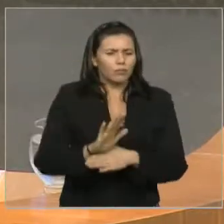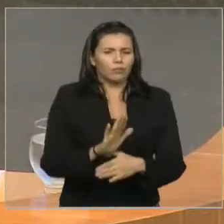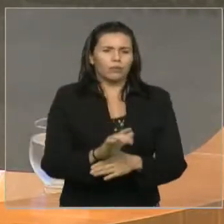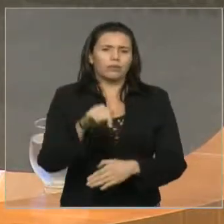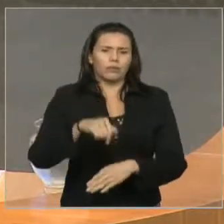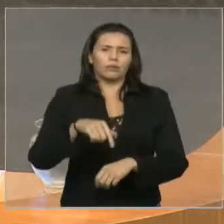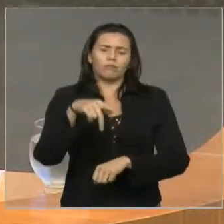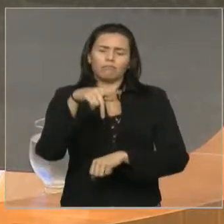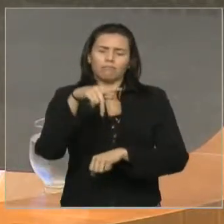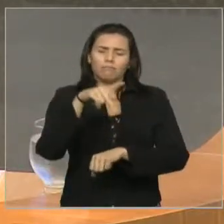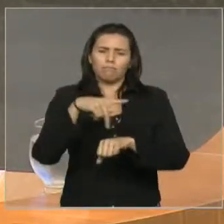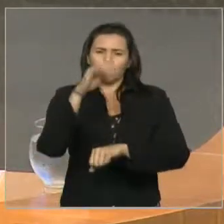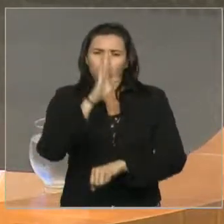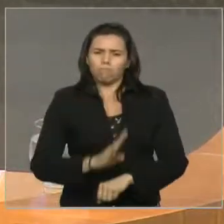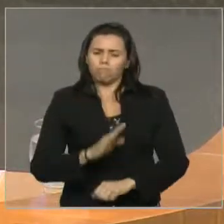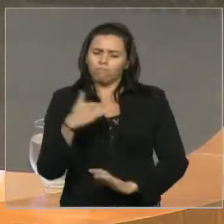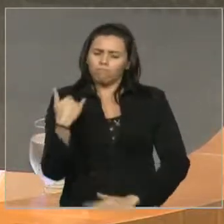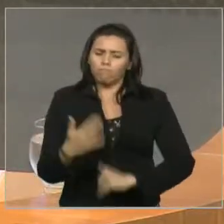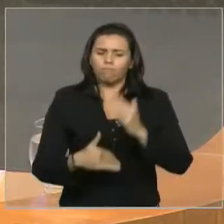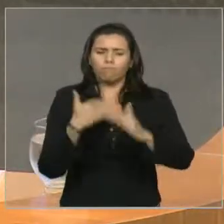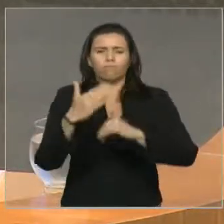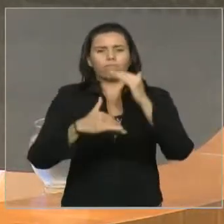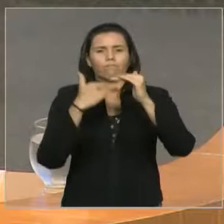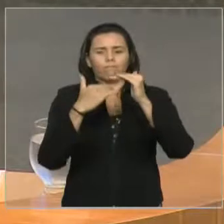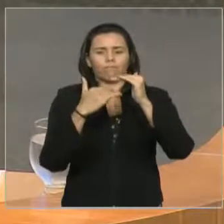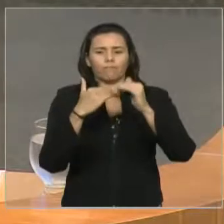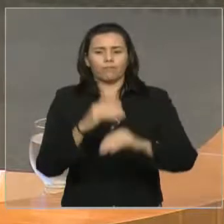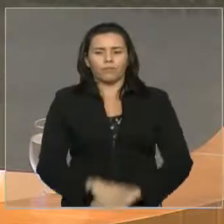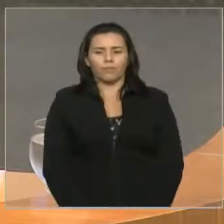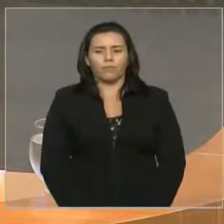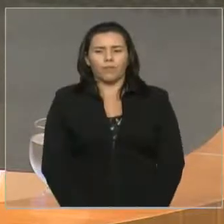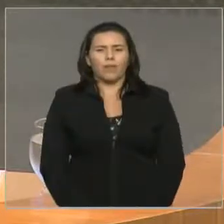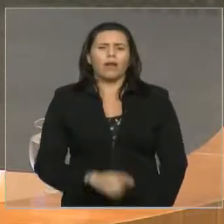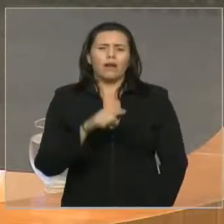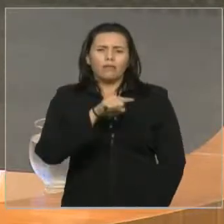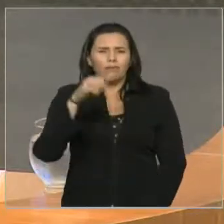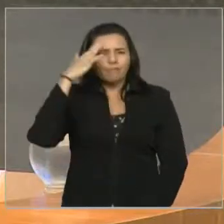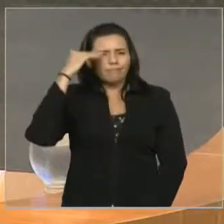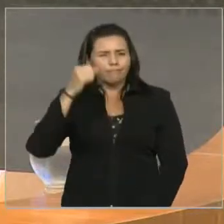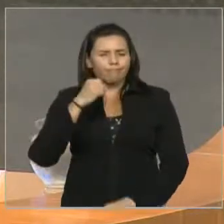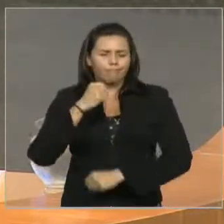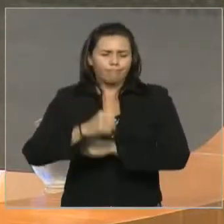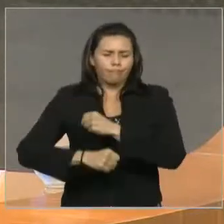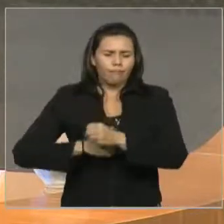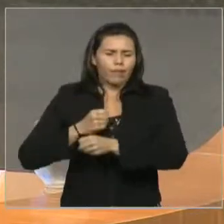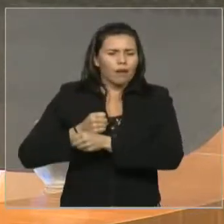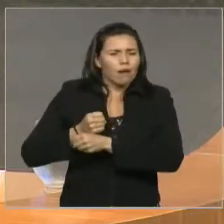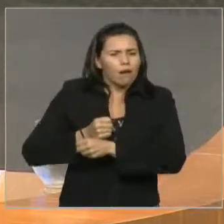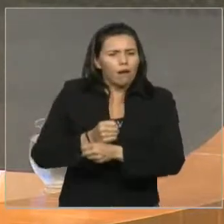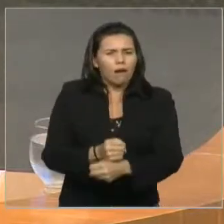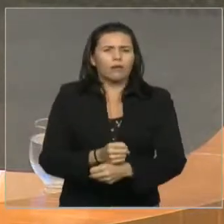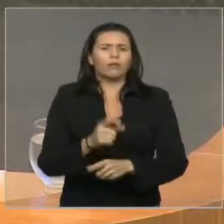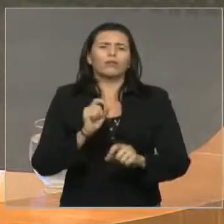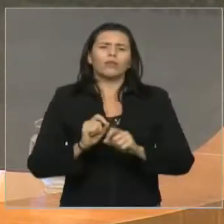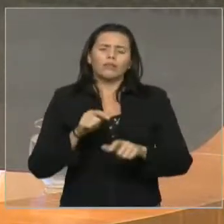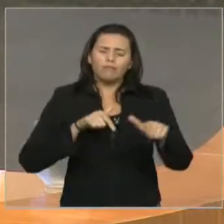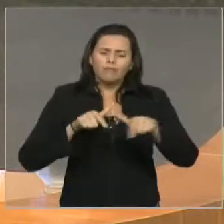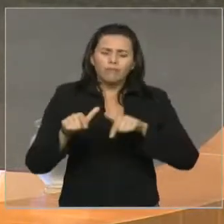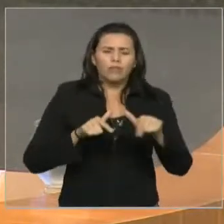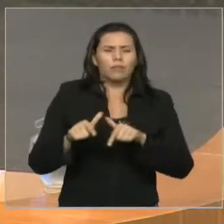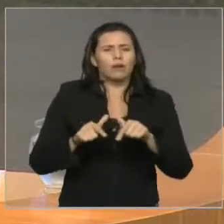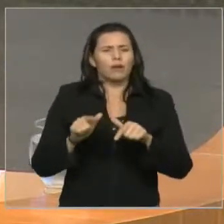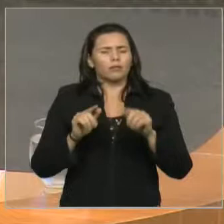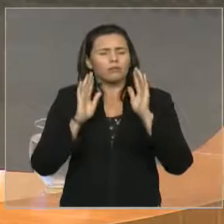país. É notório, ao longo dos anos, o nosso esforço na simplificação dos sistemas de